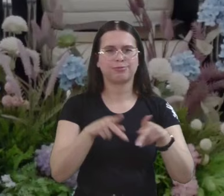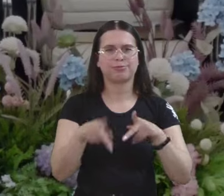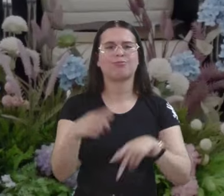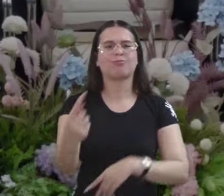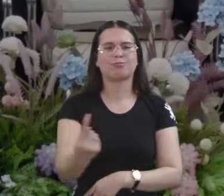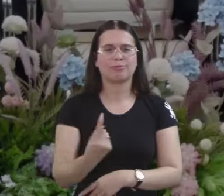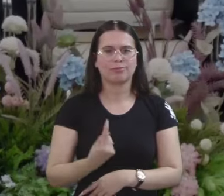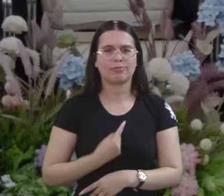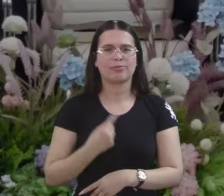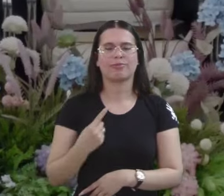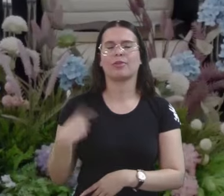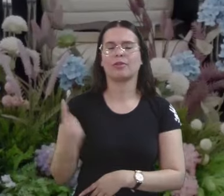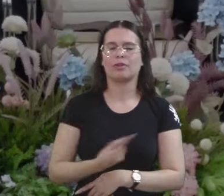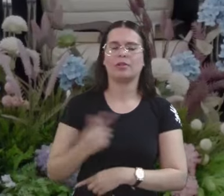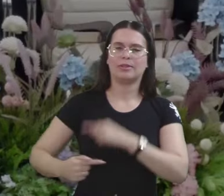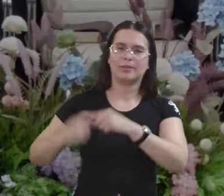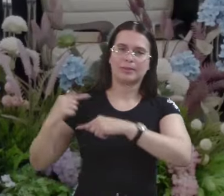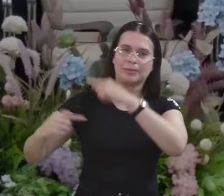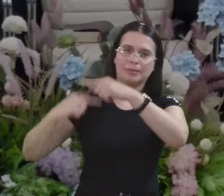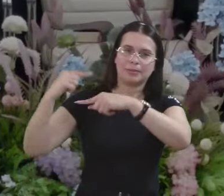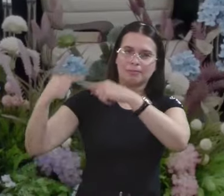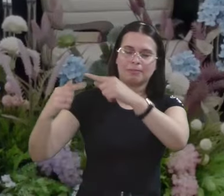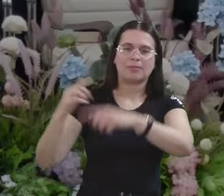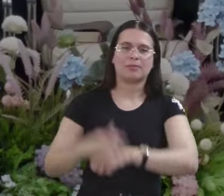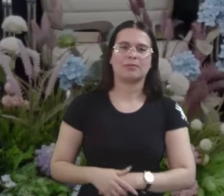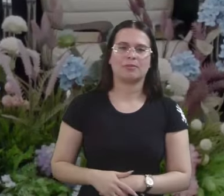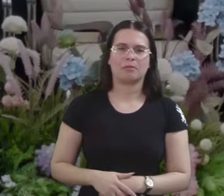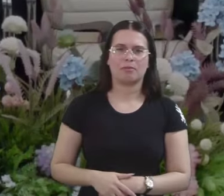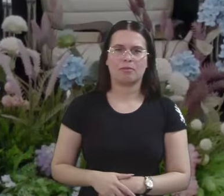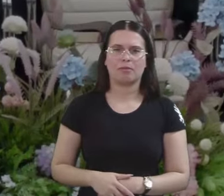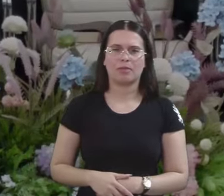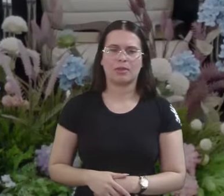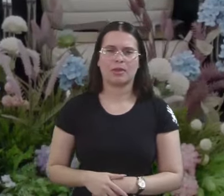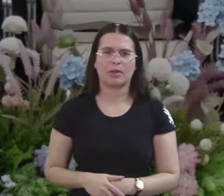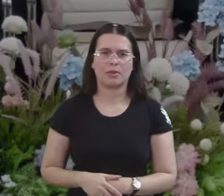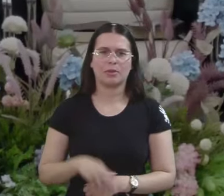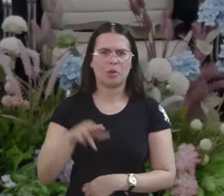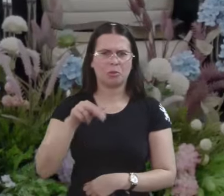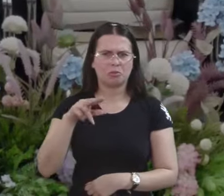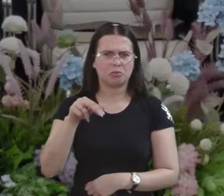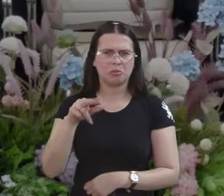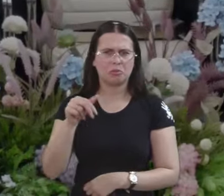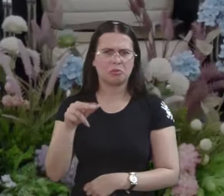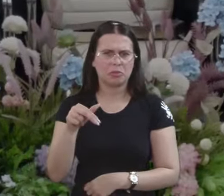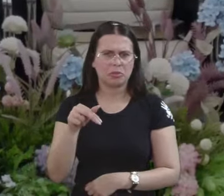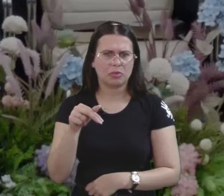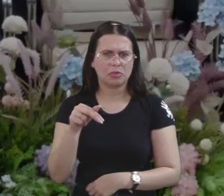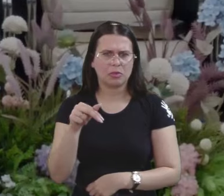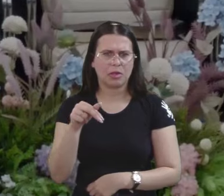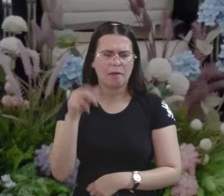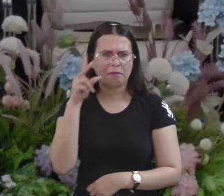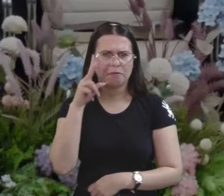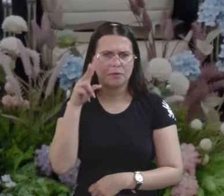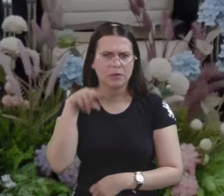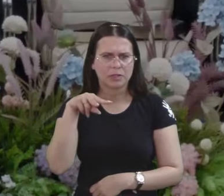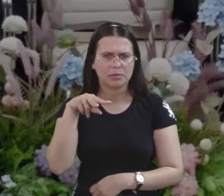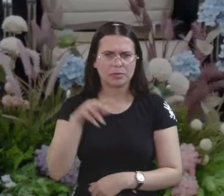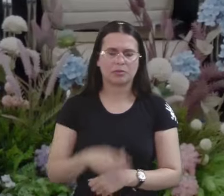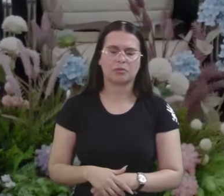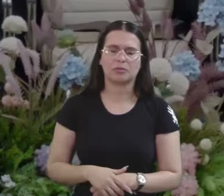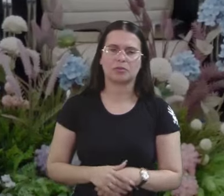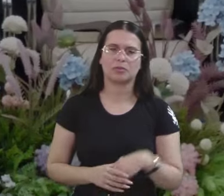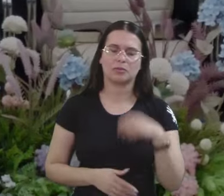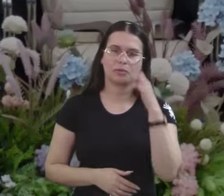nossa geração, eu nunca vi o que eu vi esses dias agora, está complicado, eu nunca vi